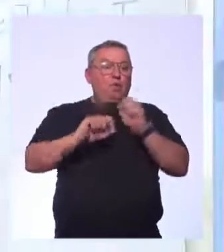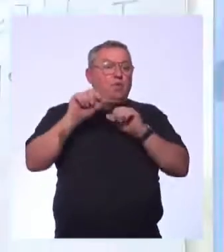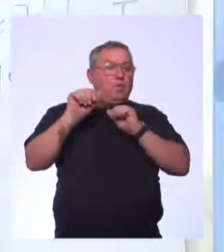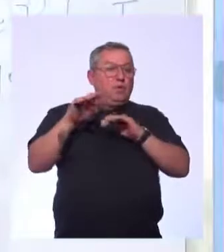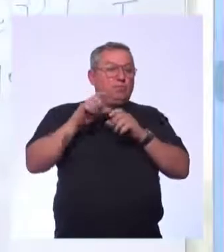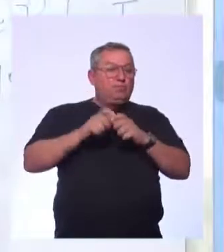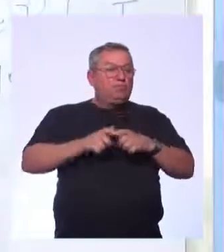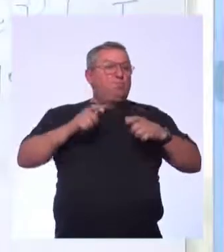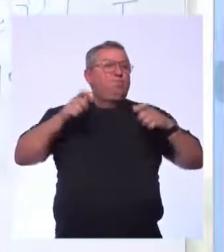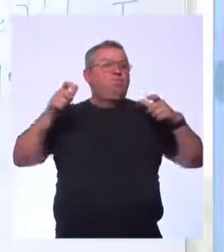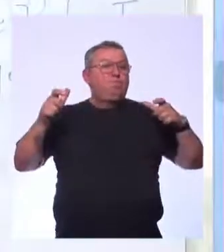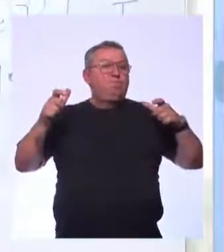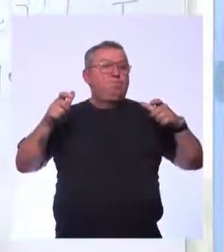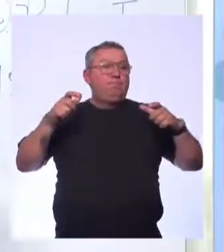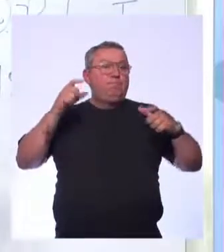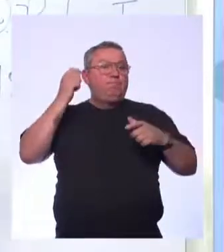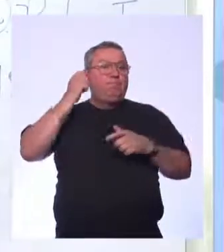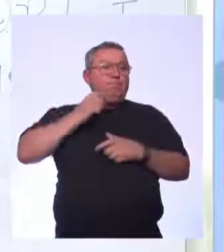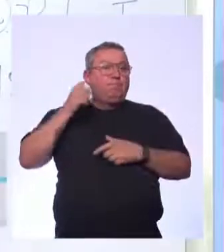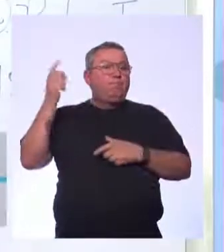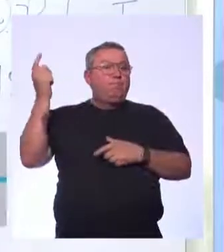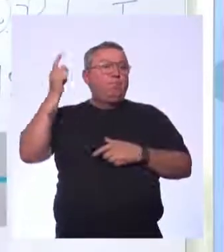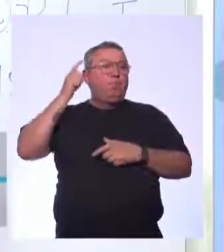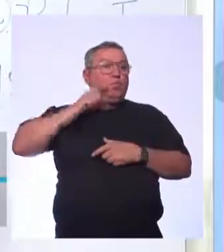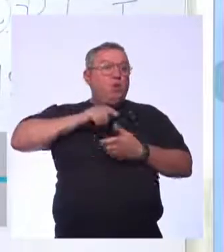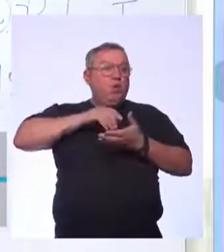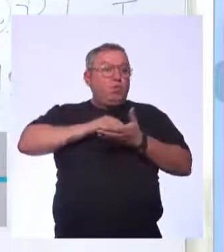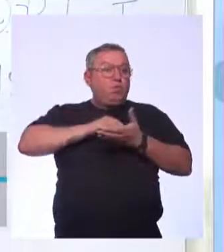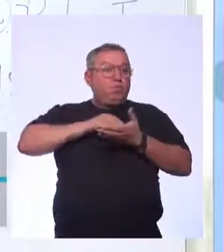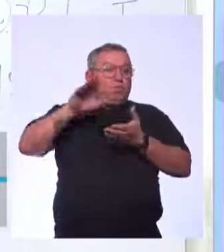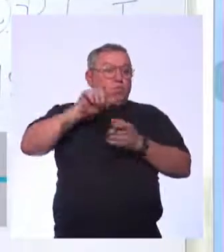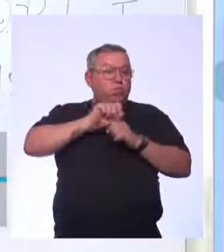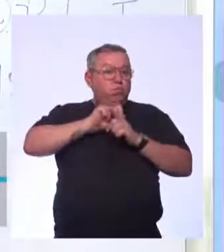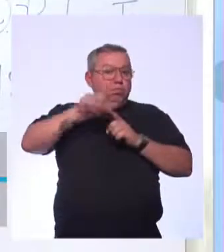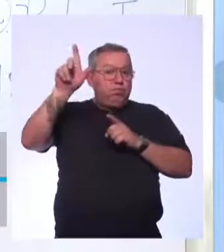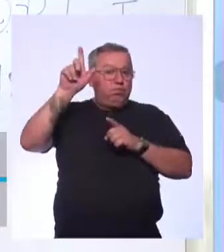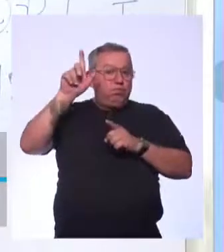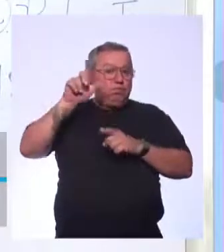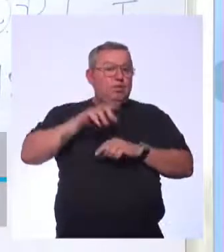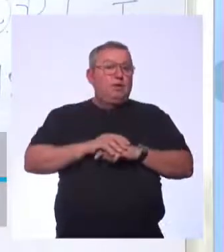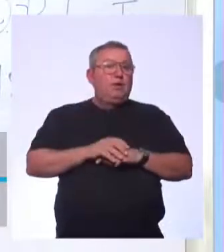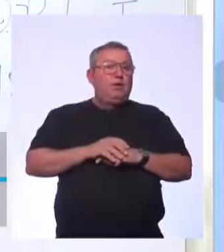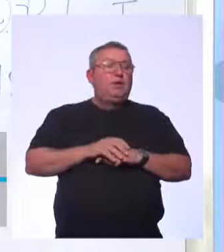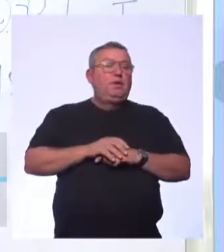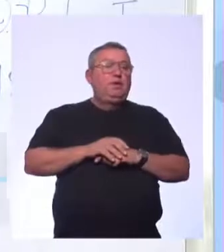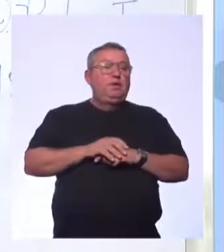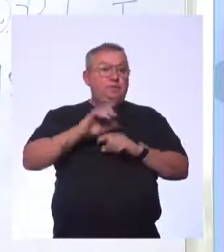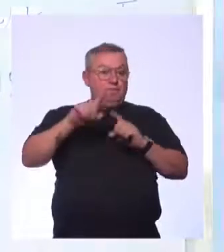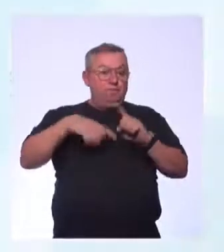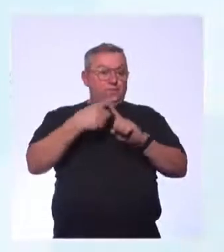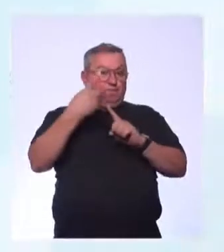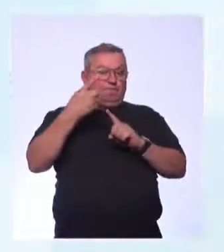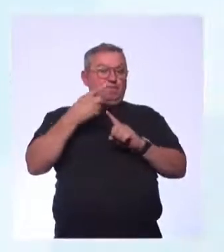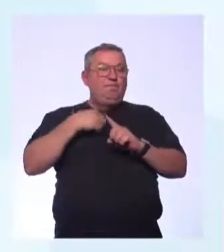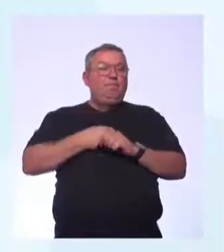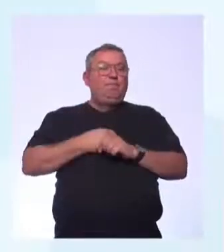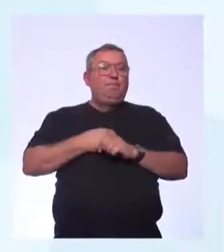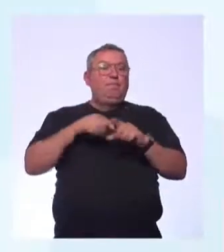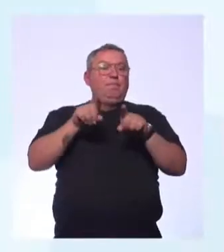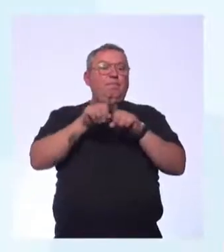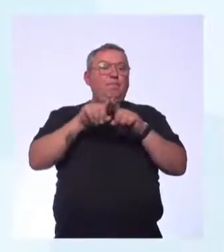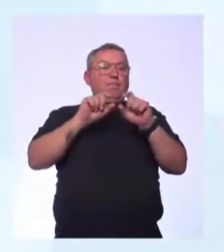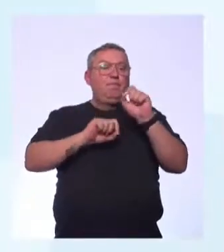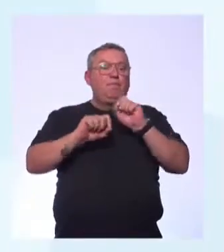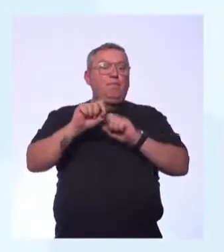muito grande e o Dom Pedro I ele consegue expulsar esse exército. Mais uma informação na tela para vocês. E aí nós temos